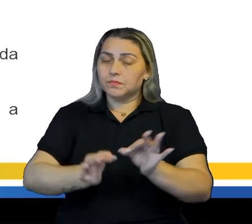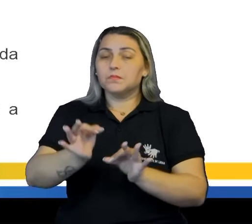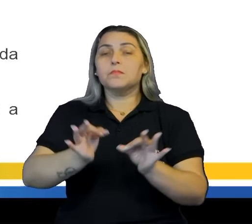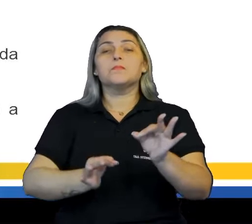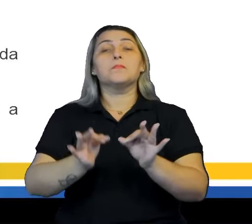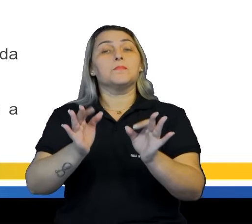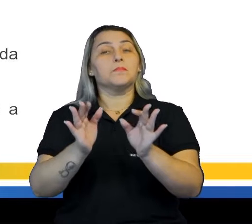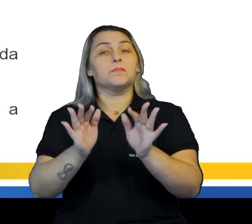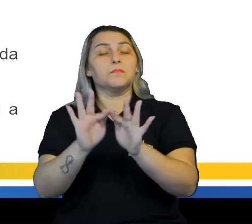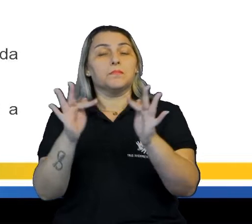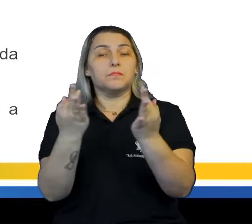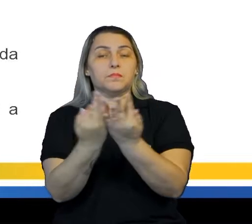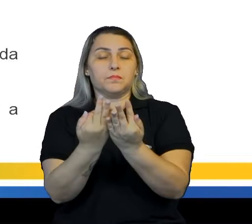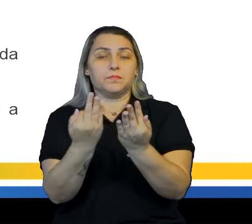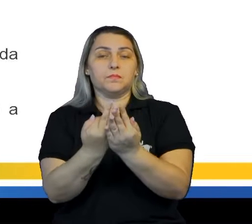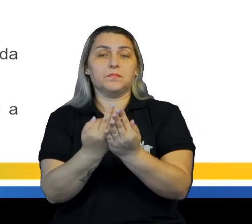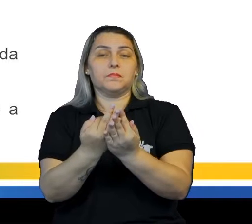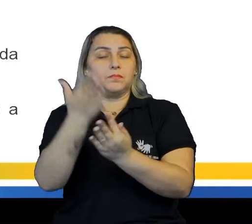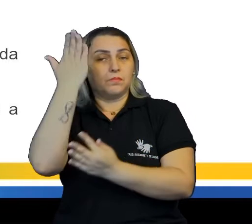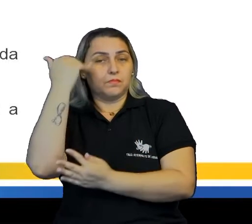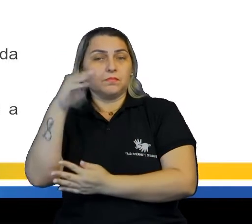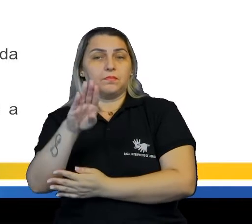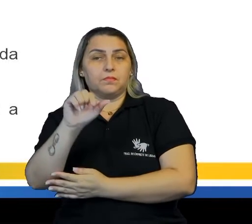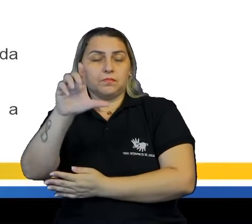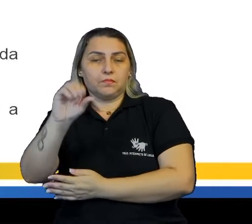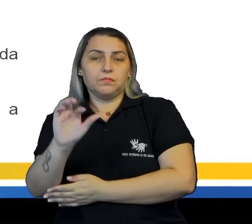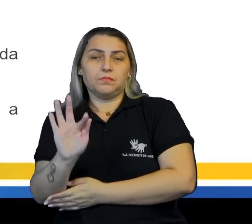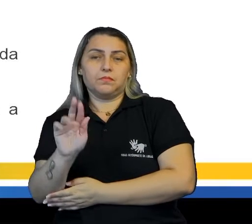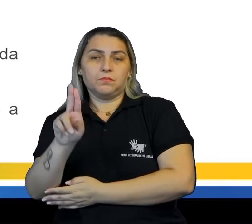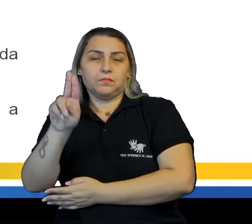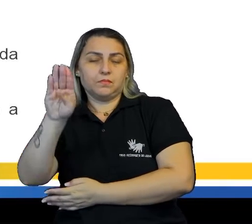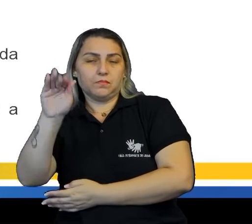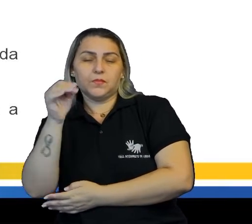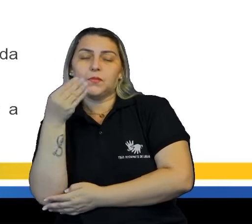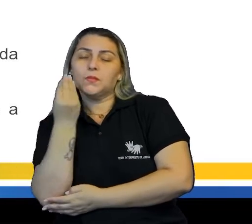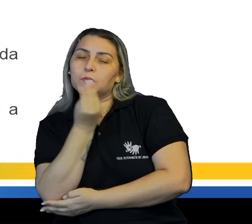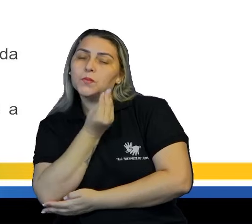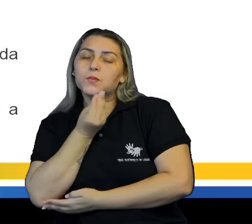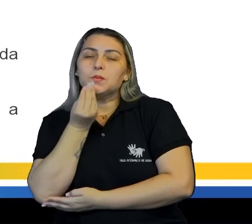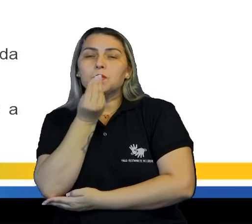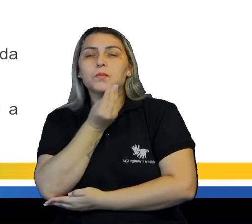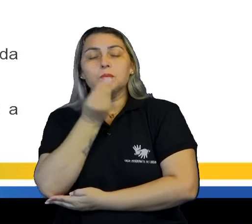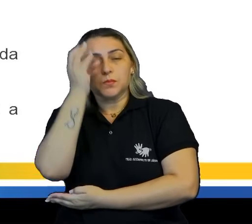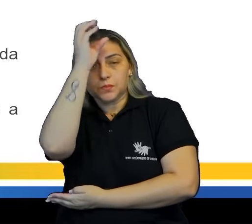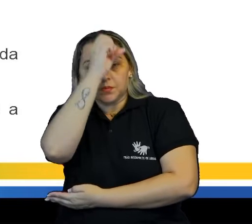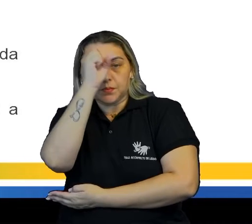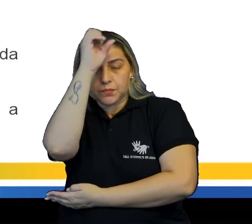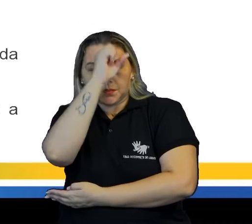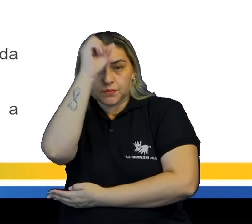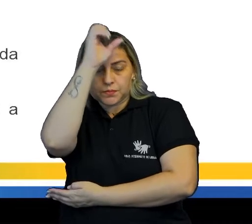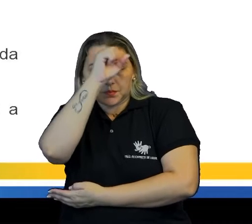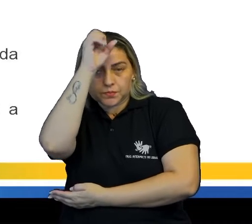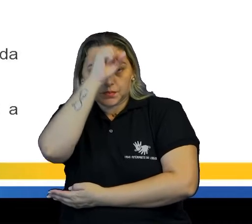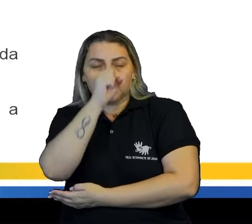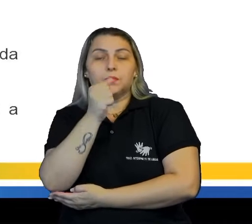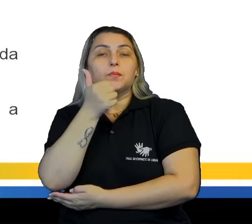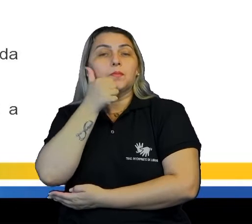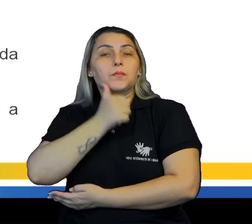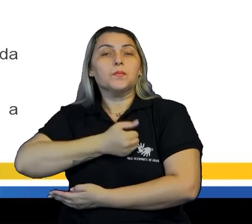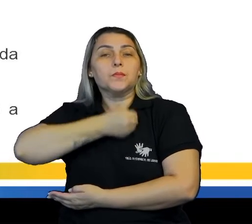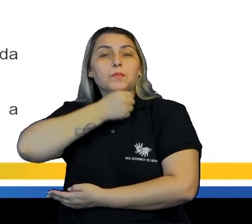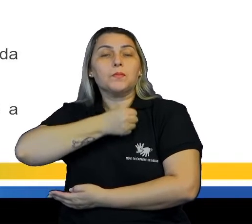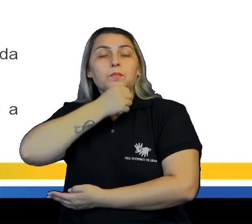uma das receitas da família. O famoso bolo de fubá cremoso, o qual aprendera com sua